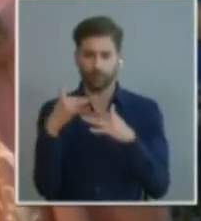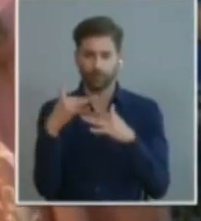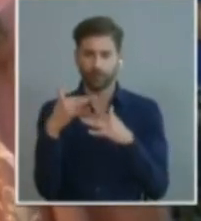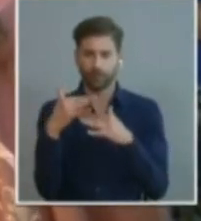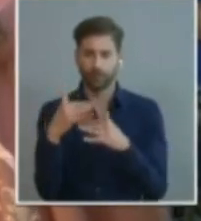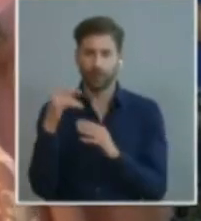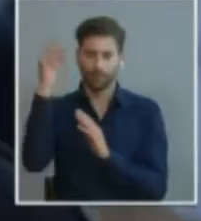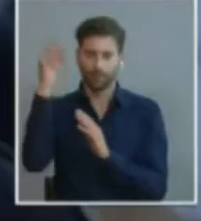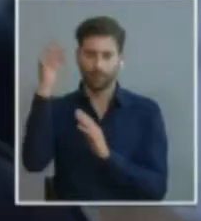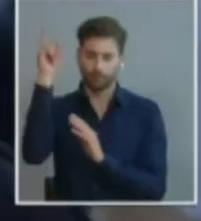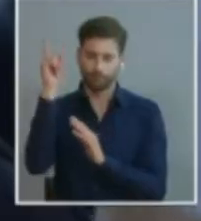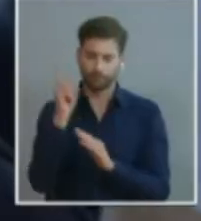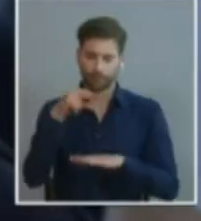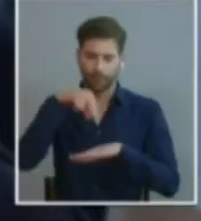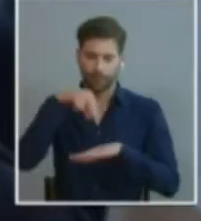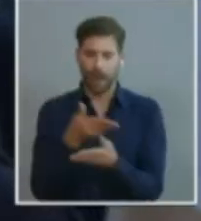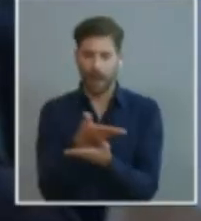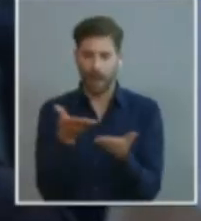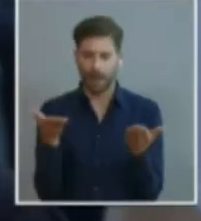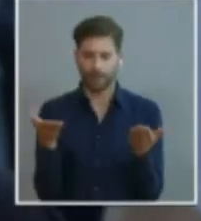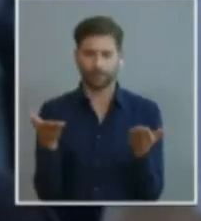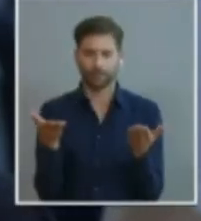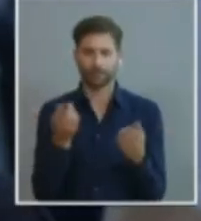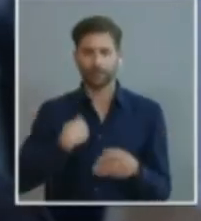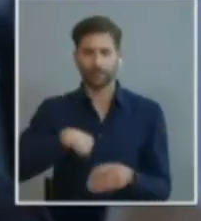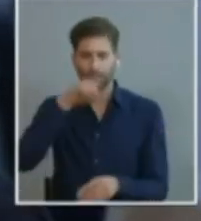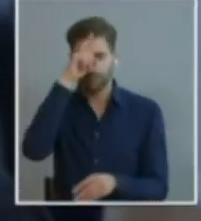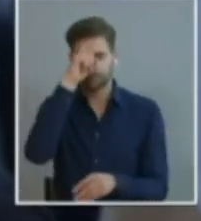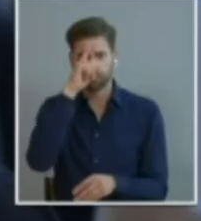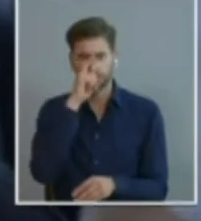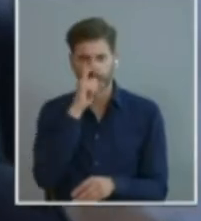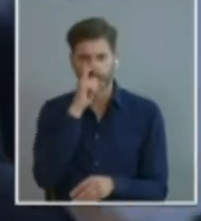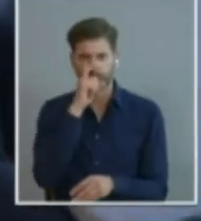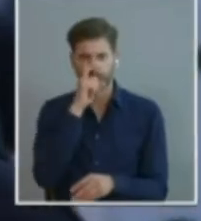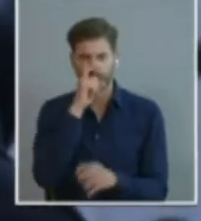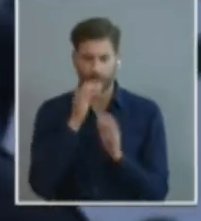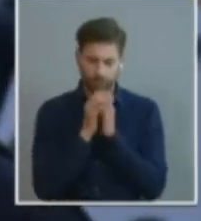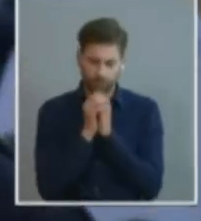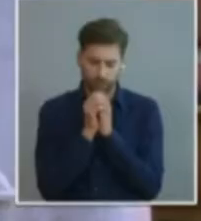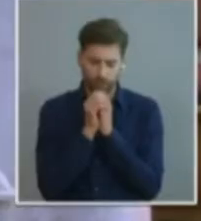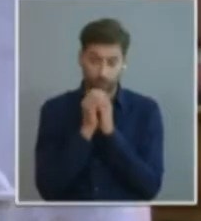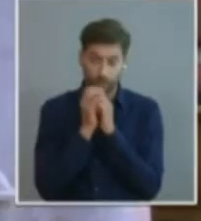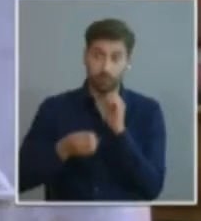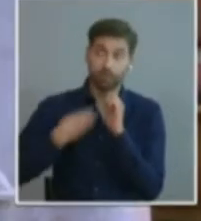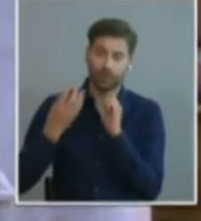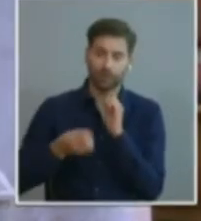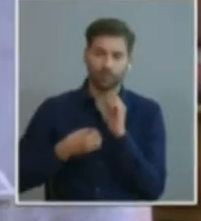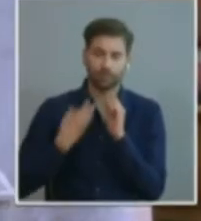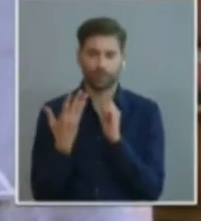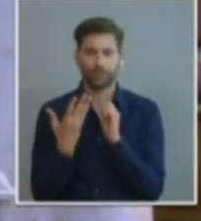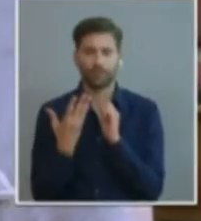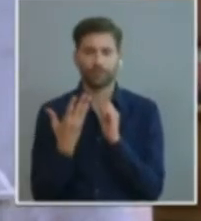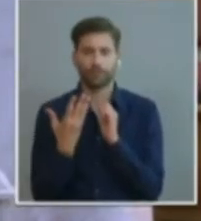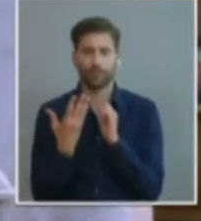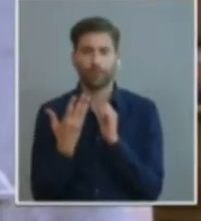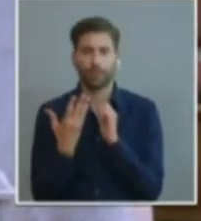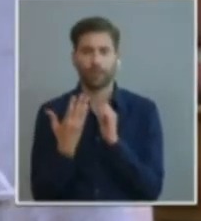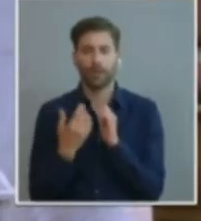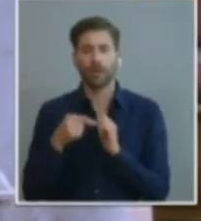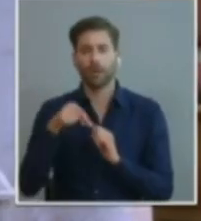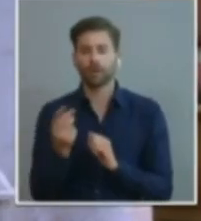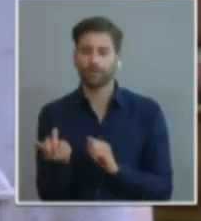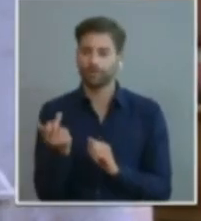vos lembramos todos quantos se recomendam à nossa oração, os que não puderam estar